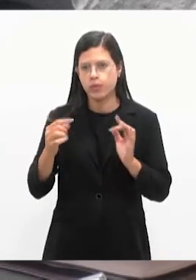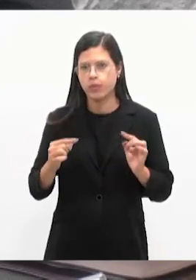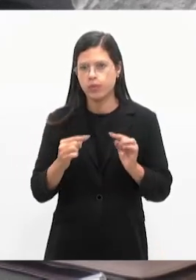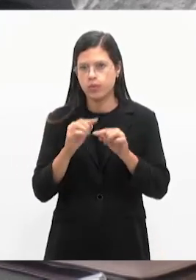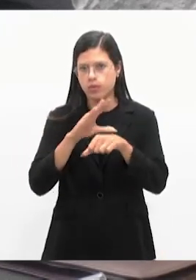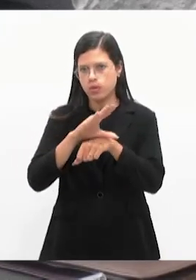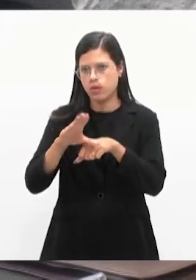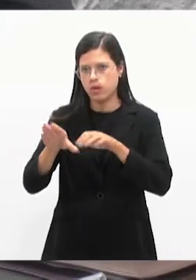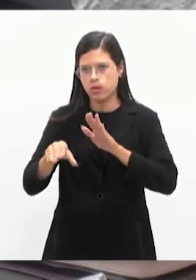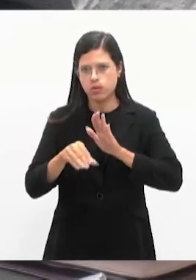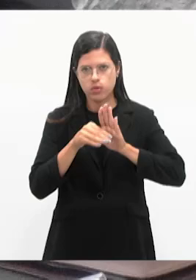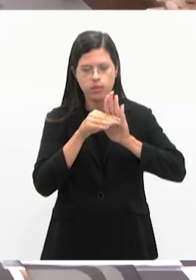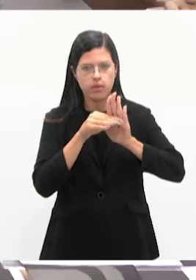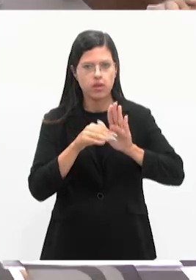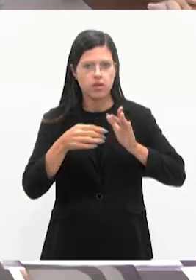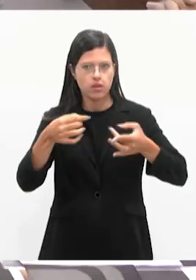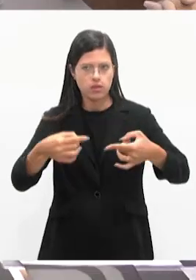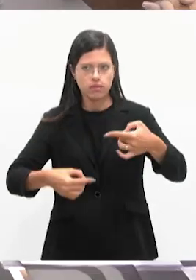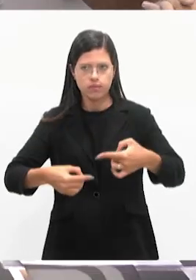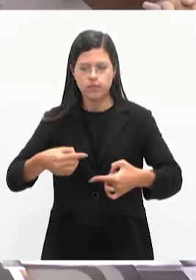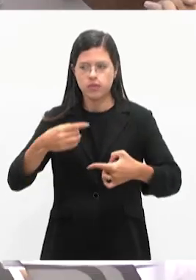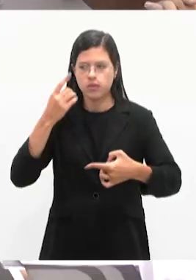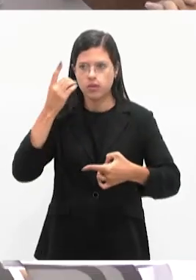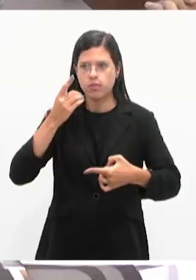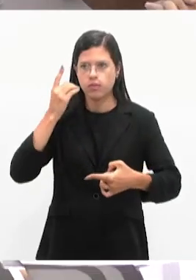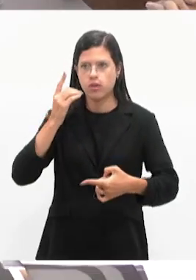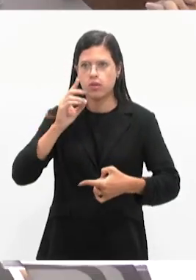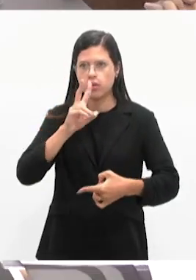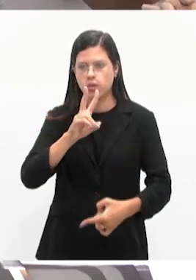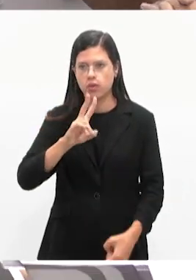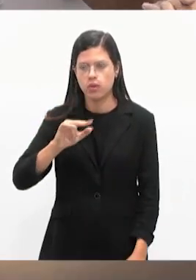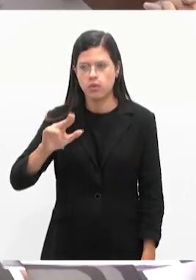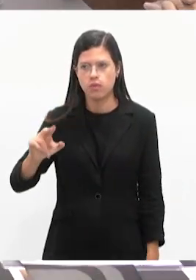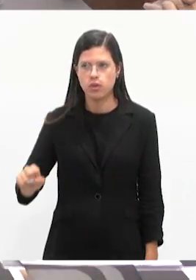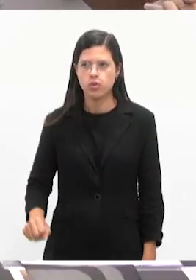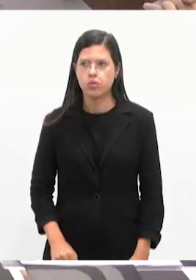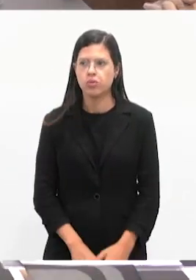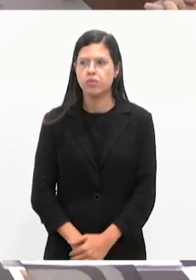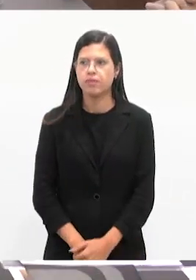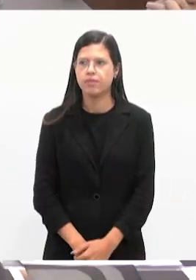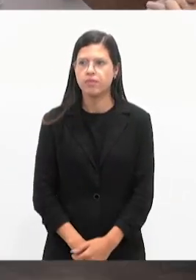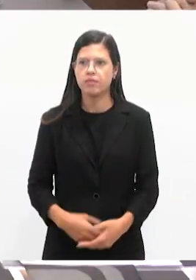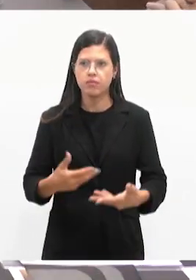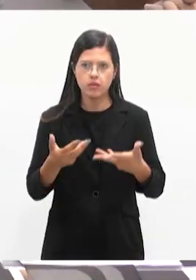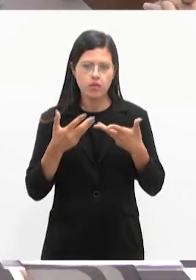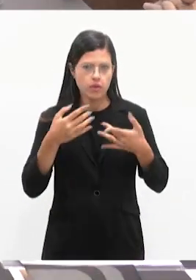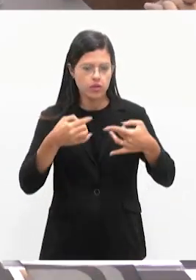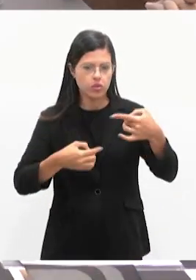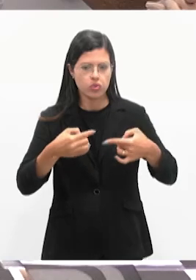emenda. Senhor presidente. Para discutir, deputado Vinícius Cozzolino. E eu queria discutir também.